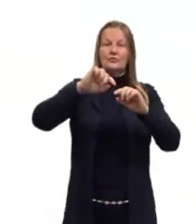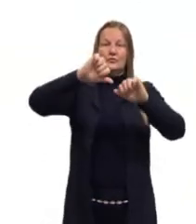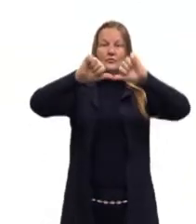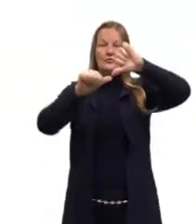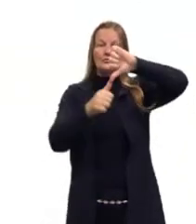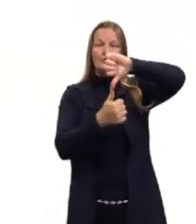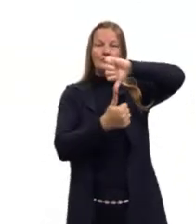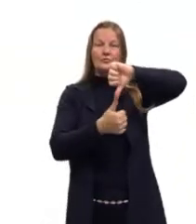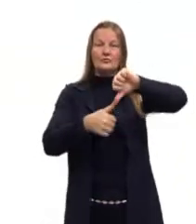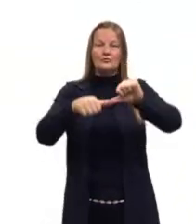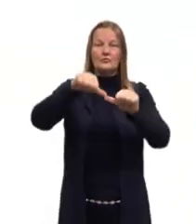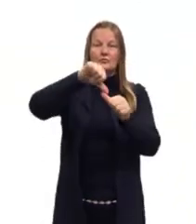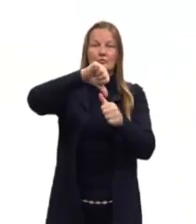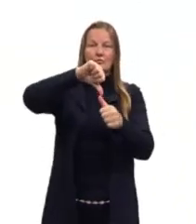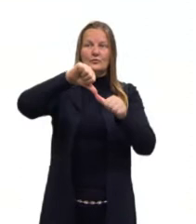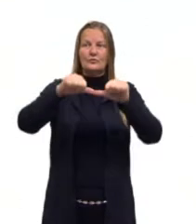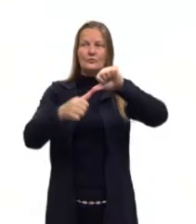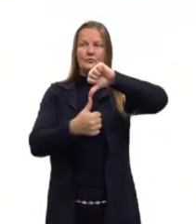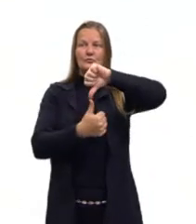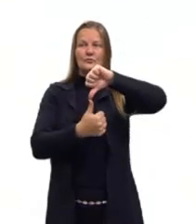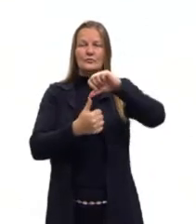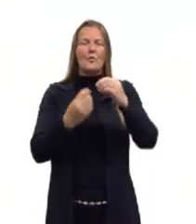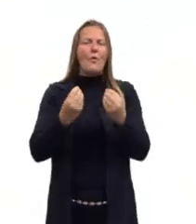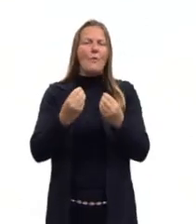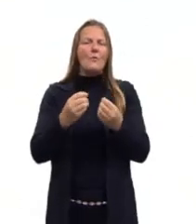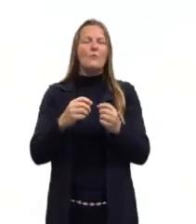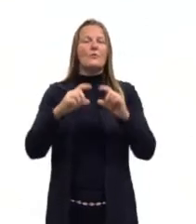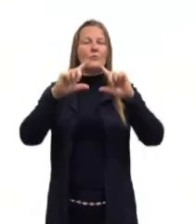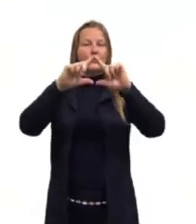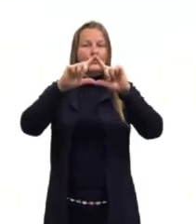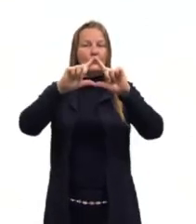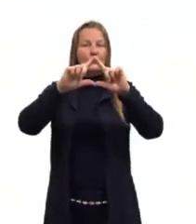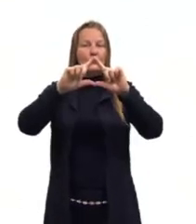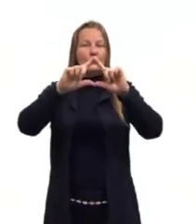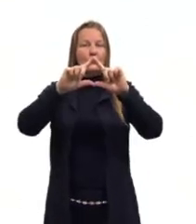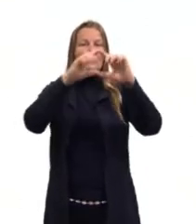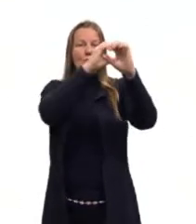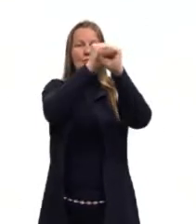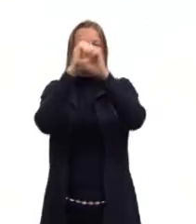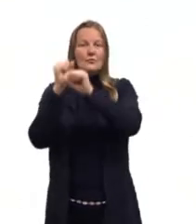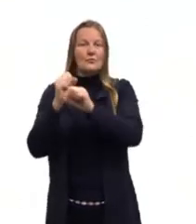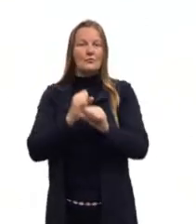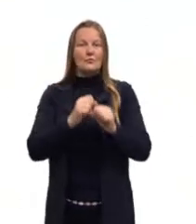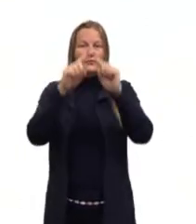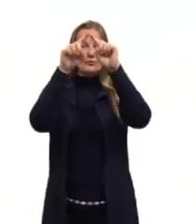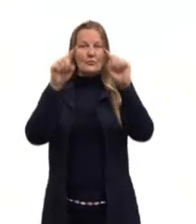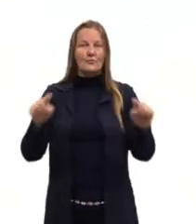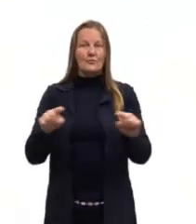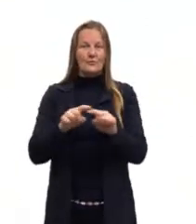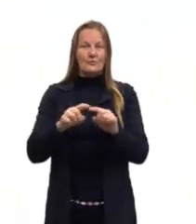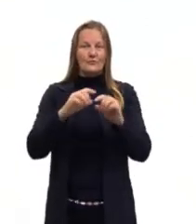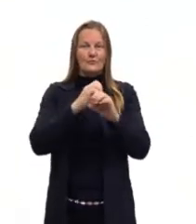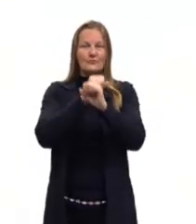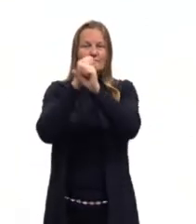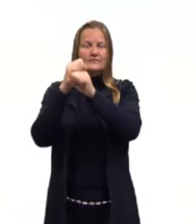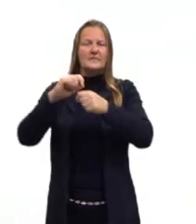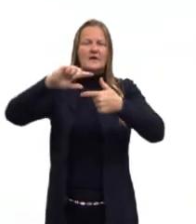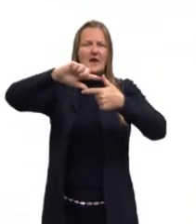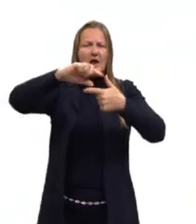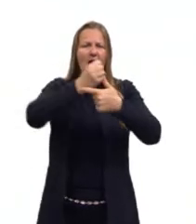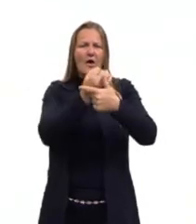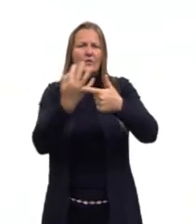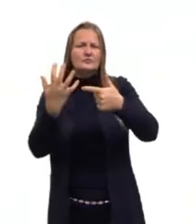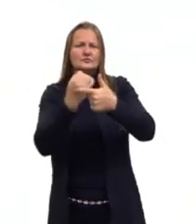resgatar um pouco né ainda dos estudos da geometria os estudos algébricos que nós vimos plano